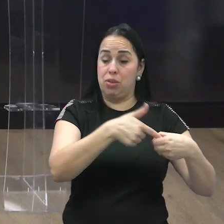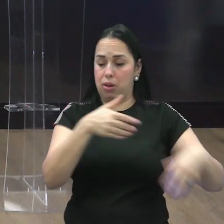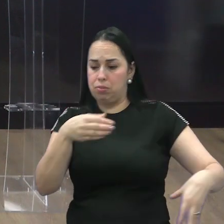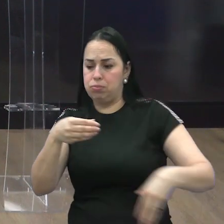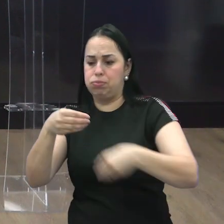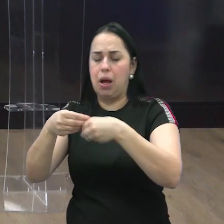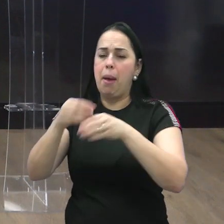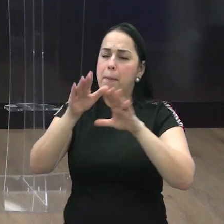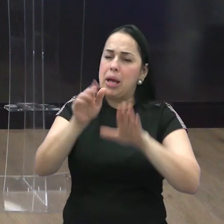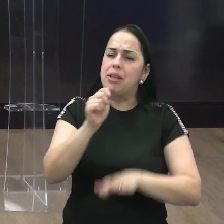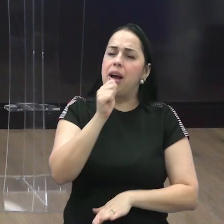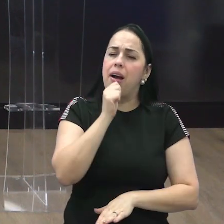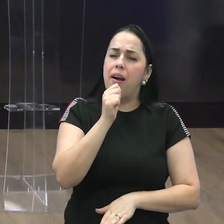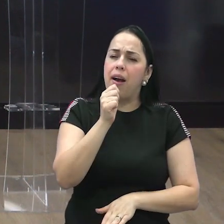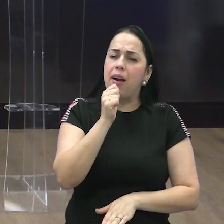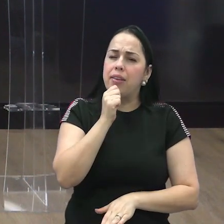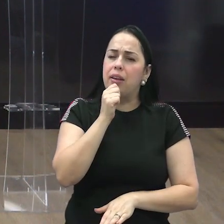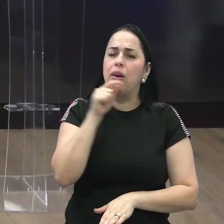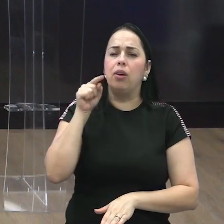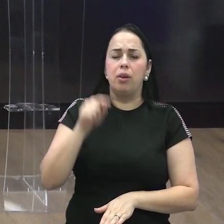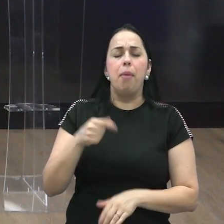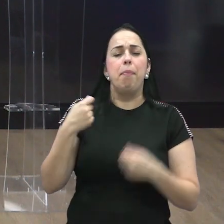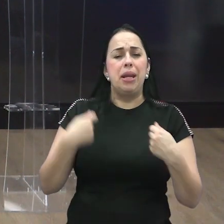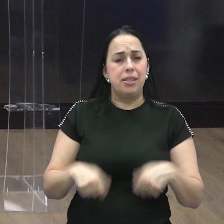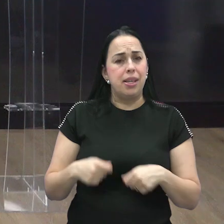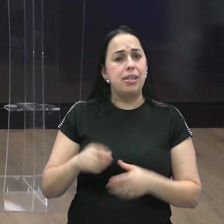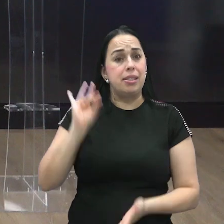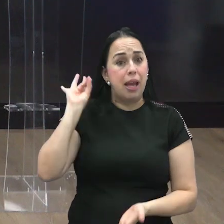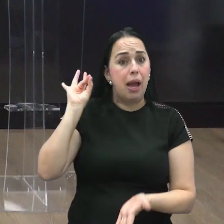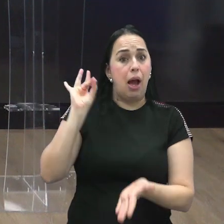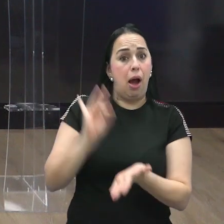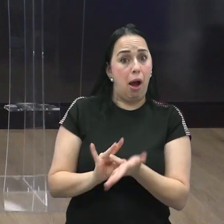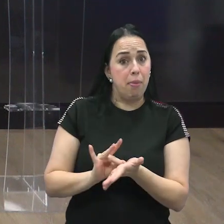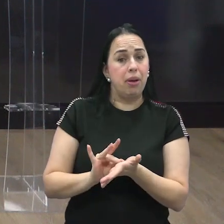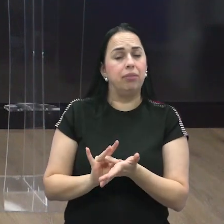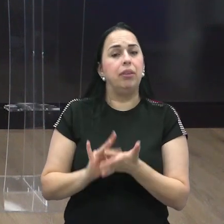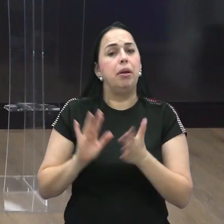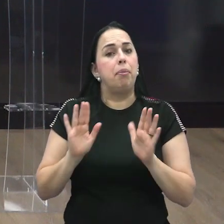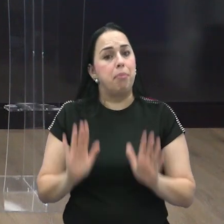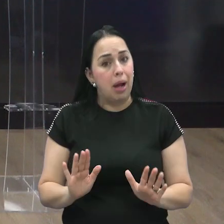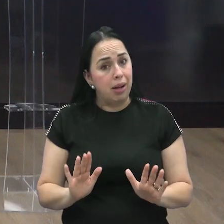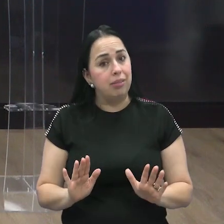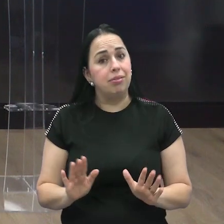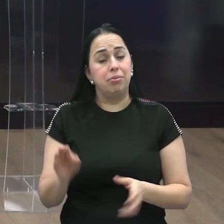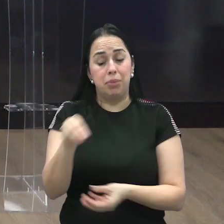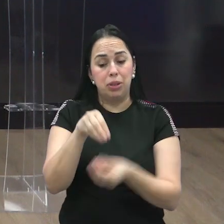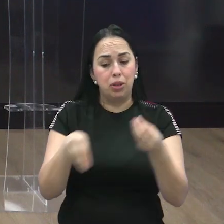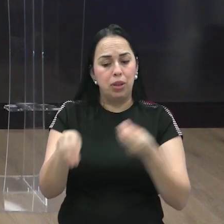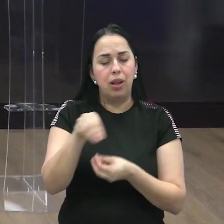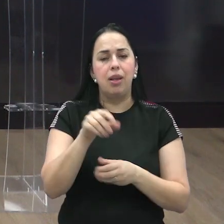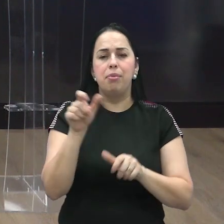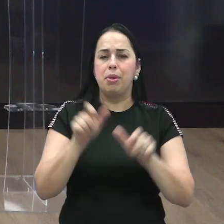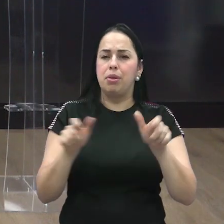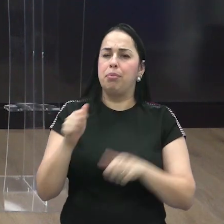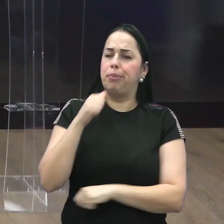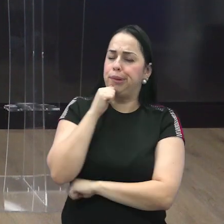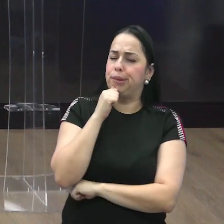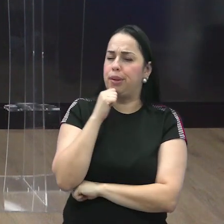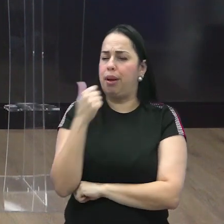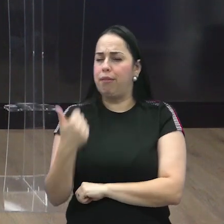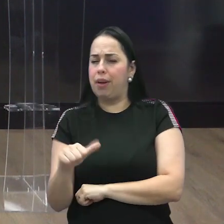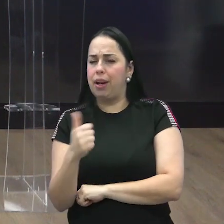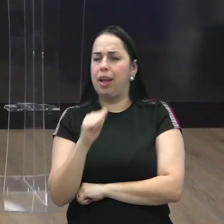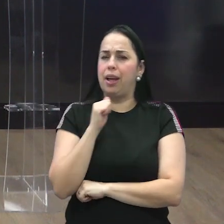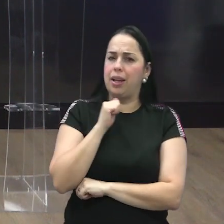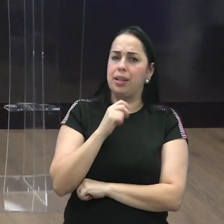ainda precisa ser aprovada pelo Conselho Nacional de Política Energética. Enquanto isso, o consumidor pode avaliar o que vale